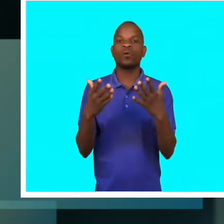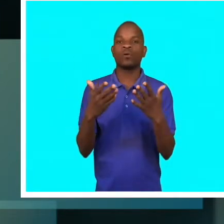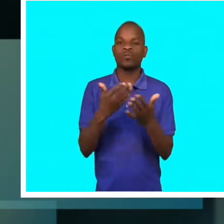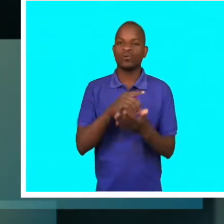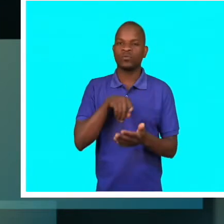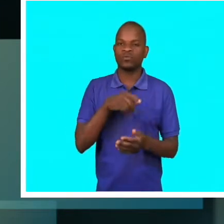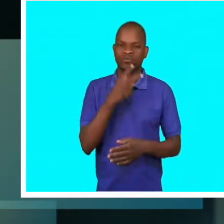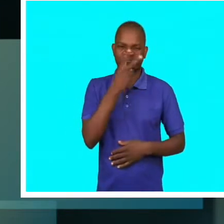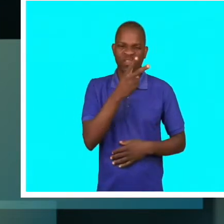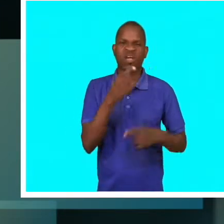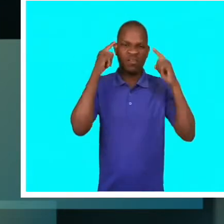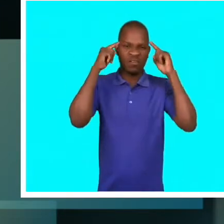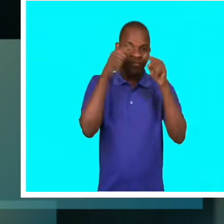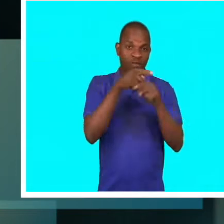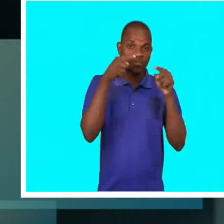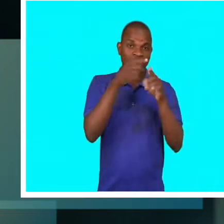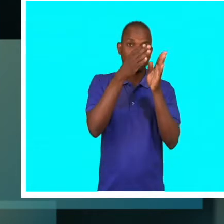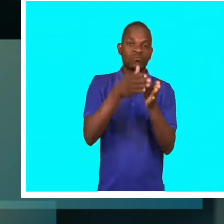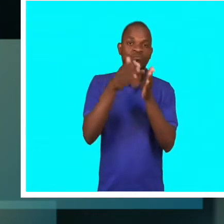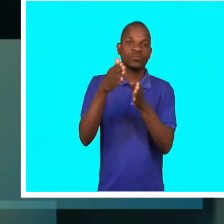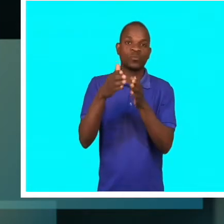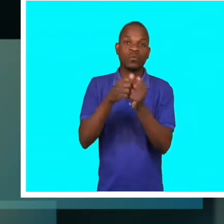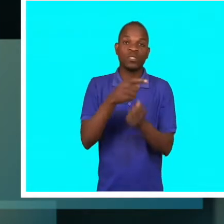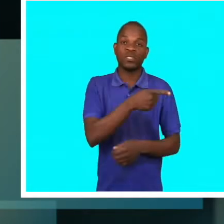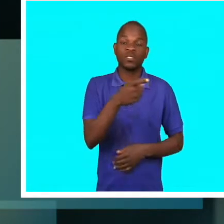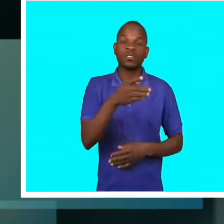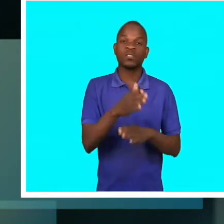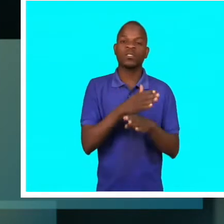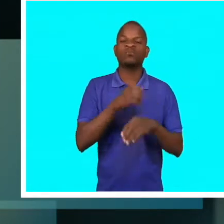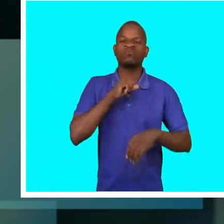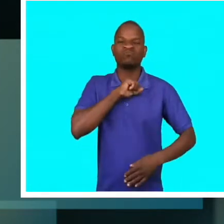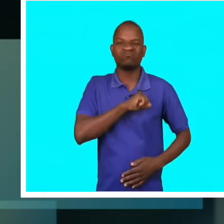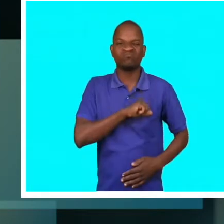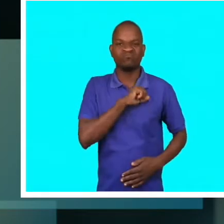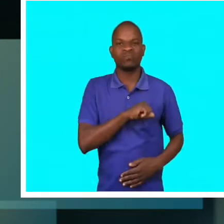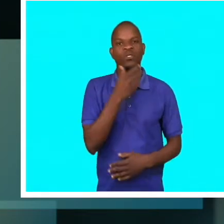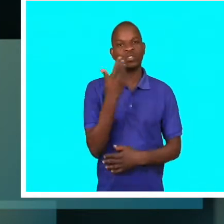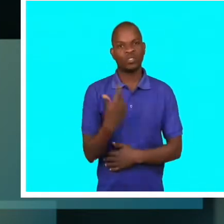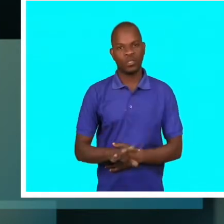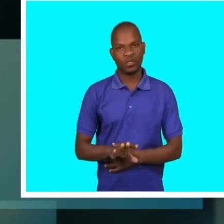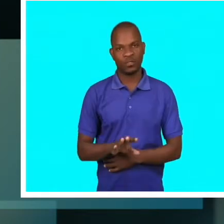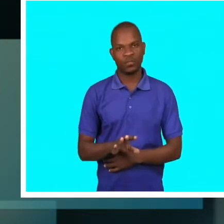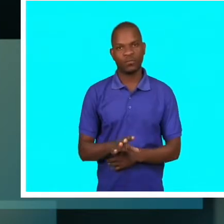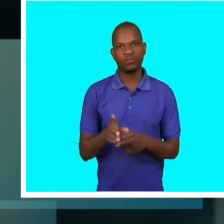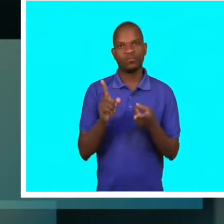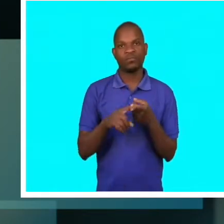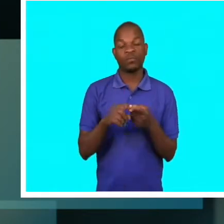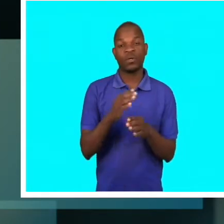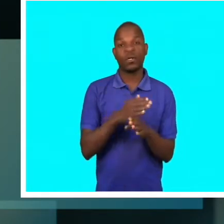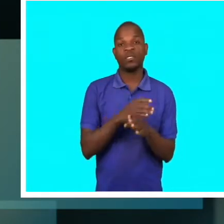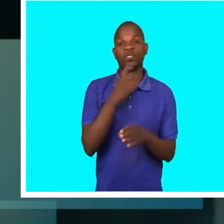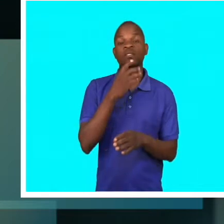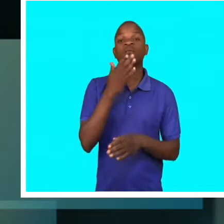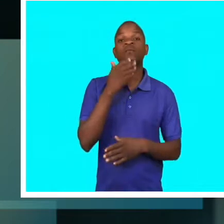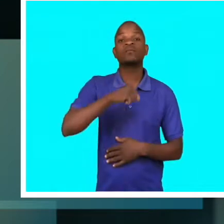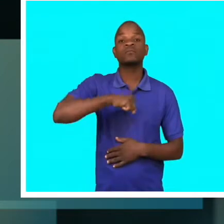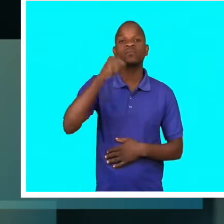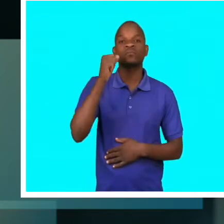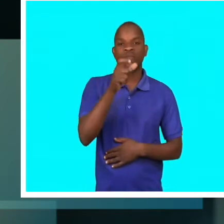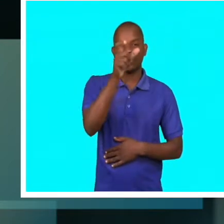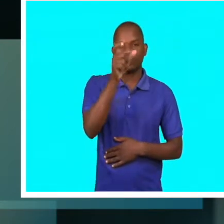gente só vê aquele momento de falha do jogador e a gente não sabe qual é o esforço que eles fazem. Ele disse muito bem que a primeira pessoa que quer